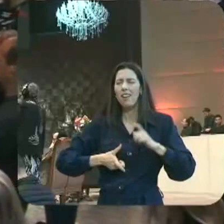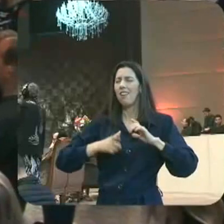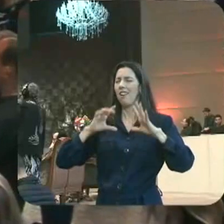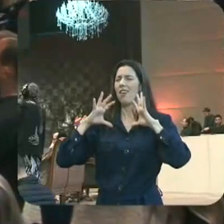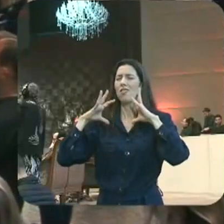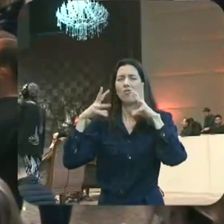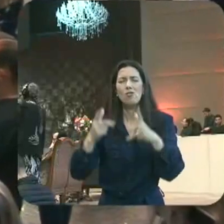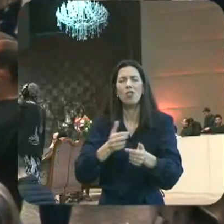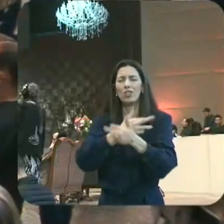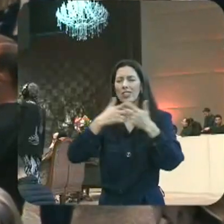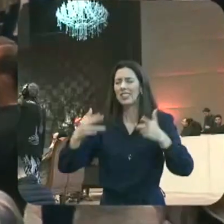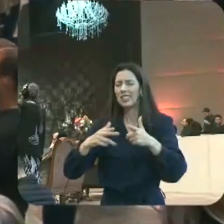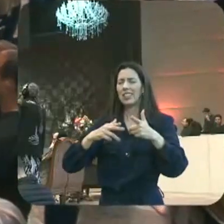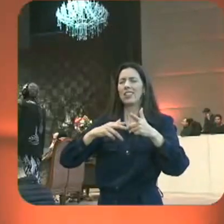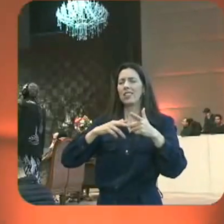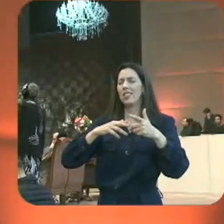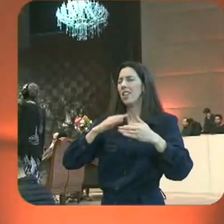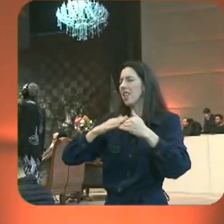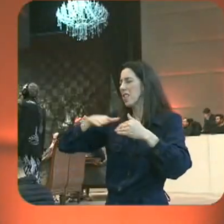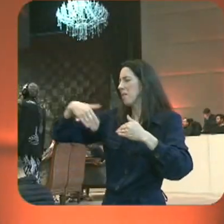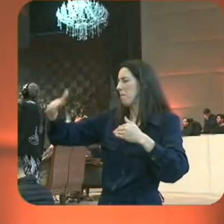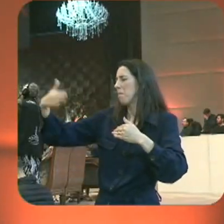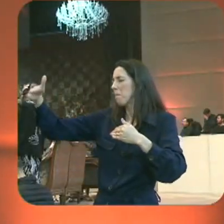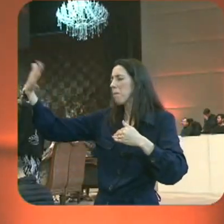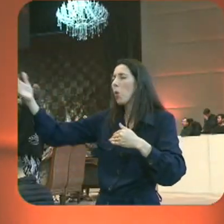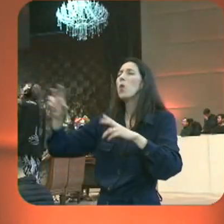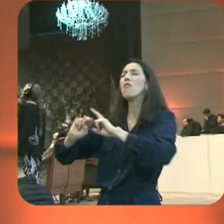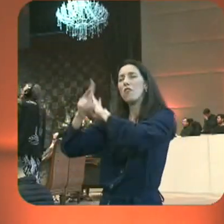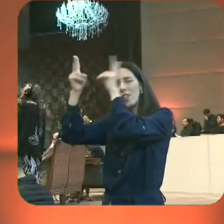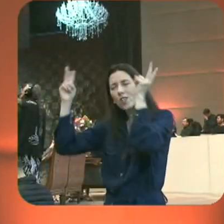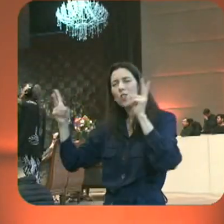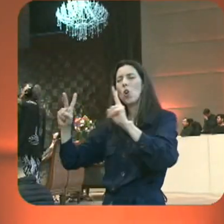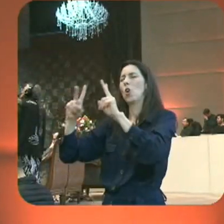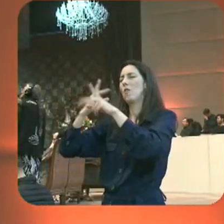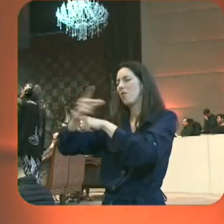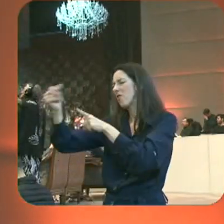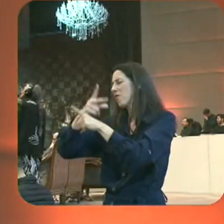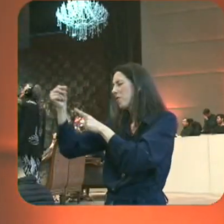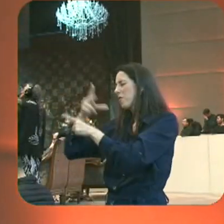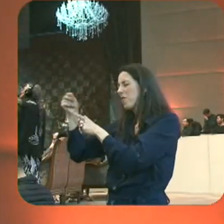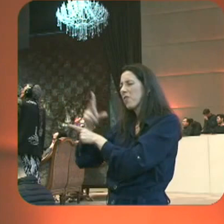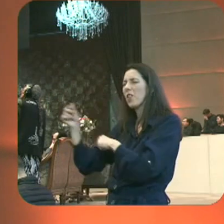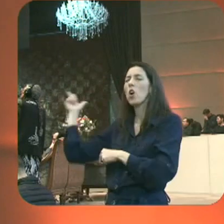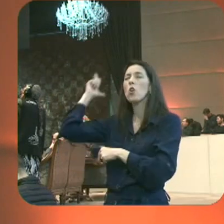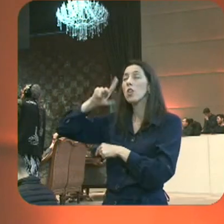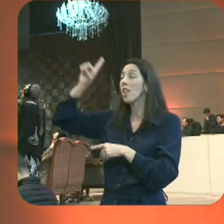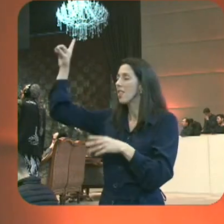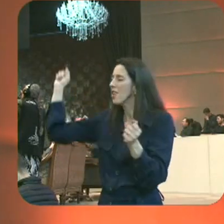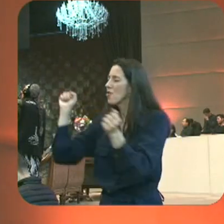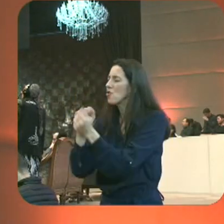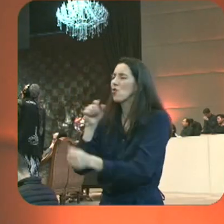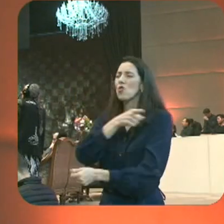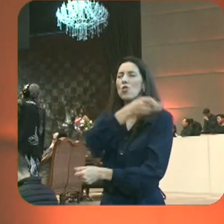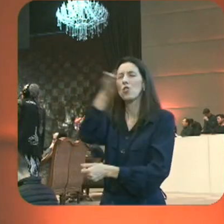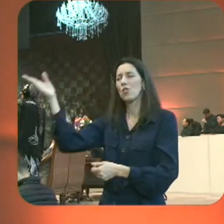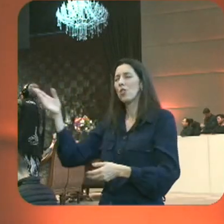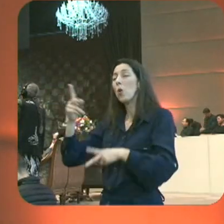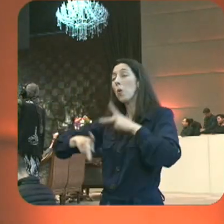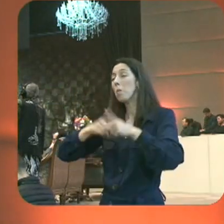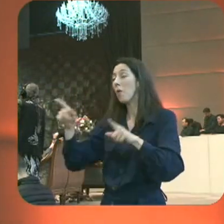outras sucessivas batalhas, e foram vitoriosos, o Senhor esteja com o teu povo